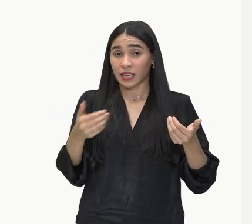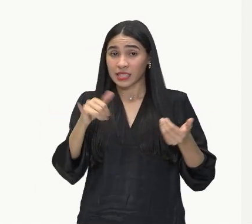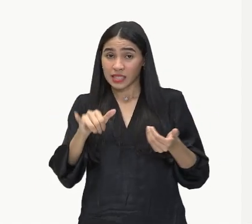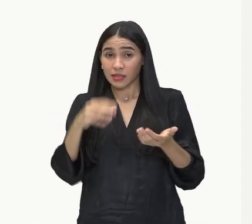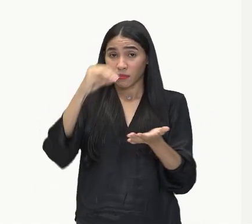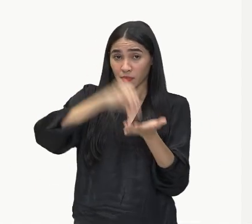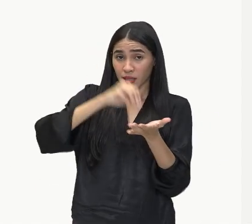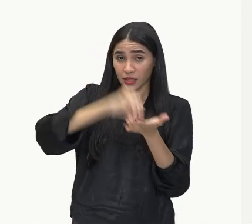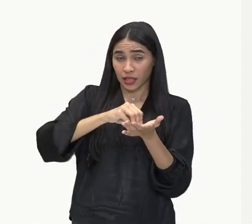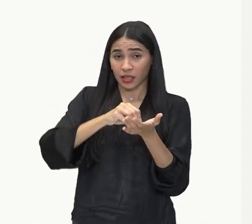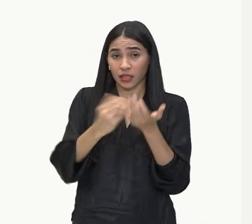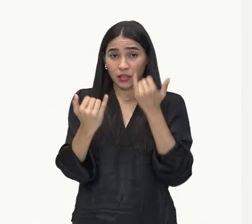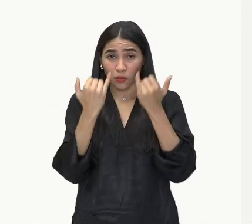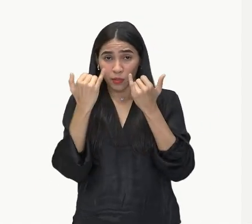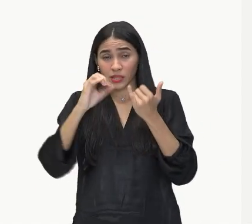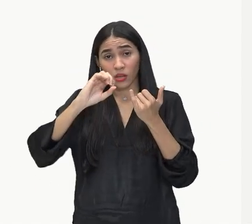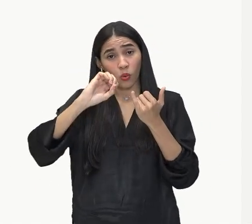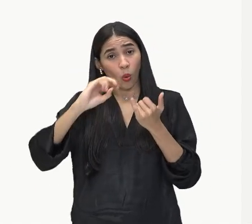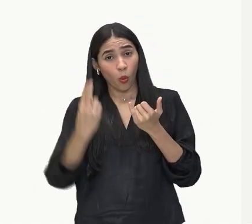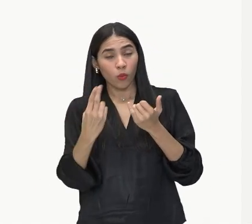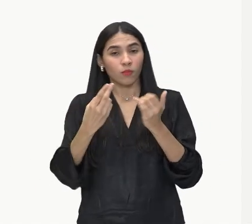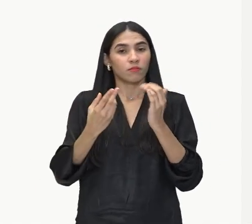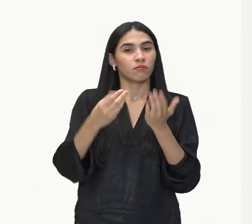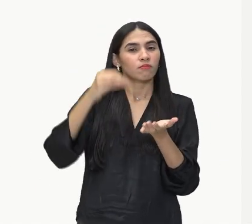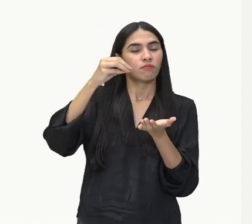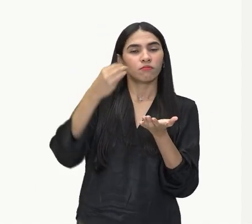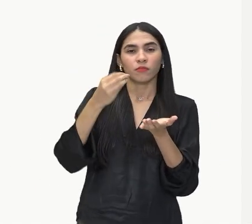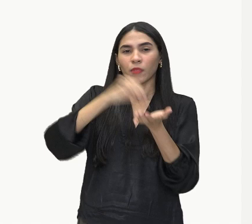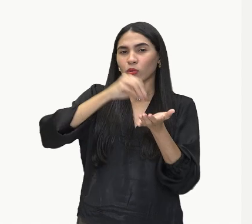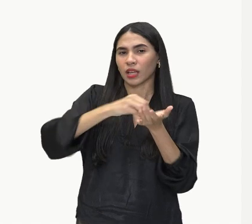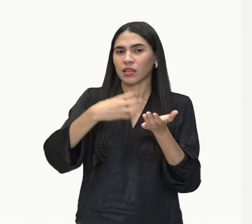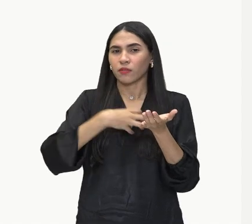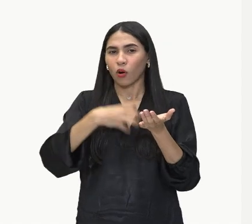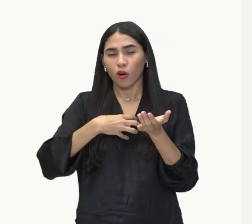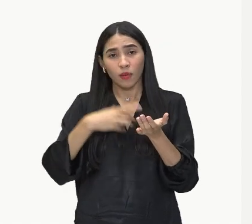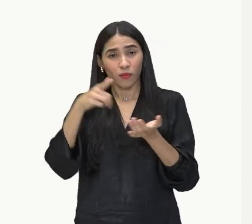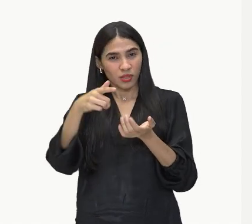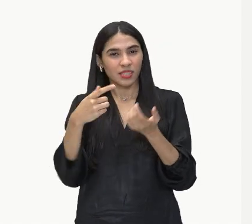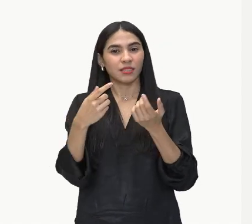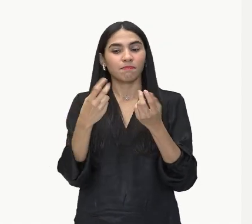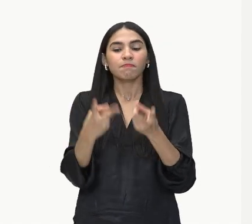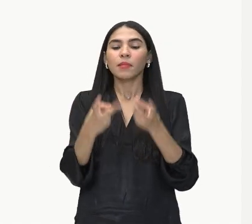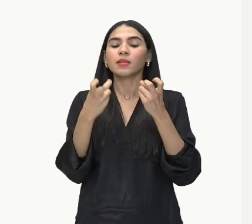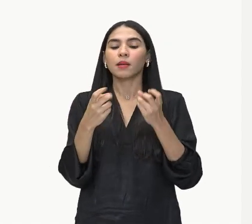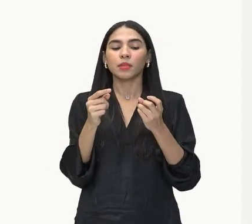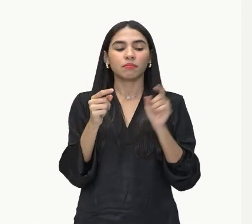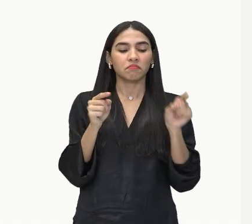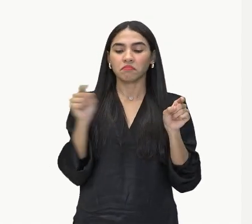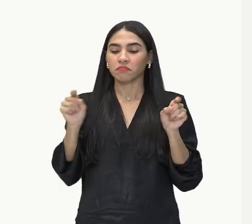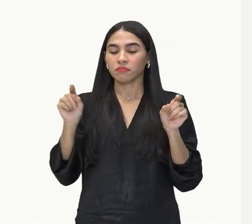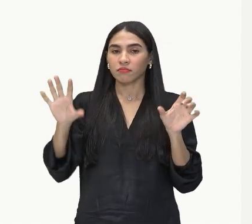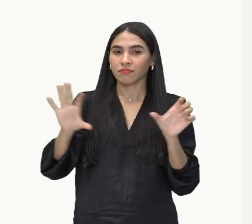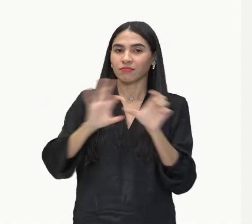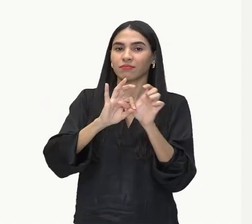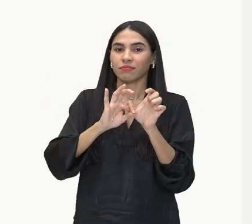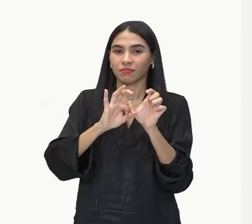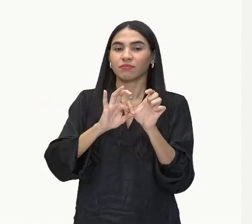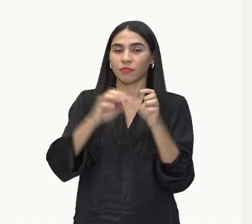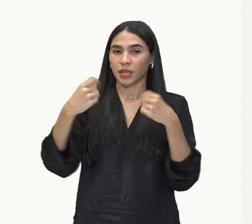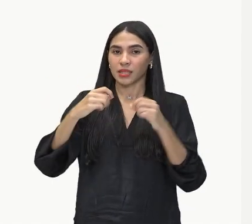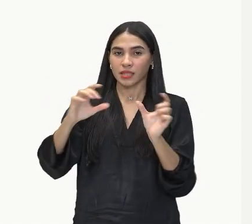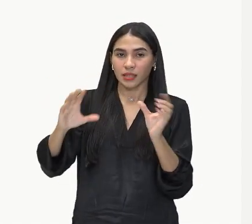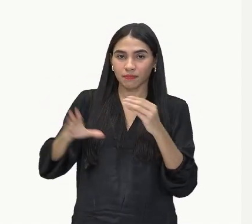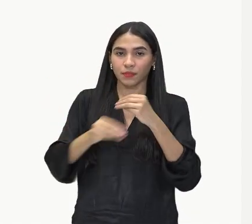informação ou então perder sentido, você já percebe ali que existe uma relação de dependência e isso já é um indício de que o